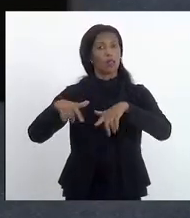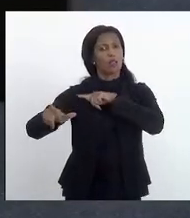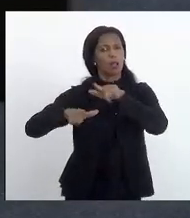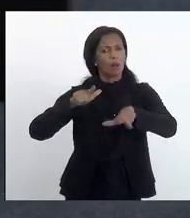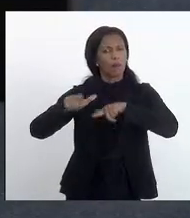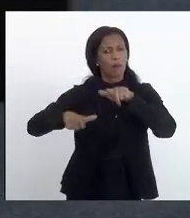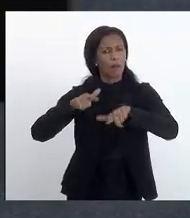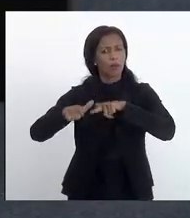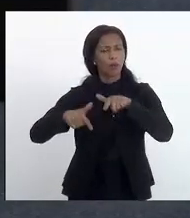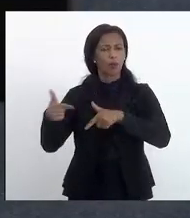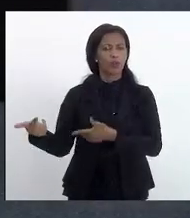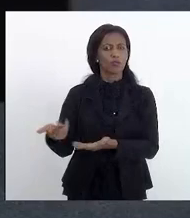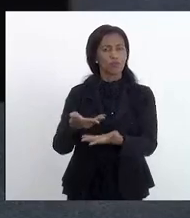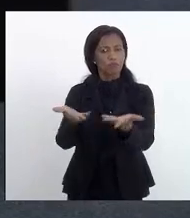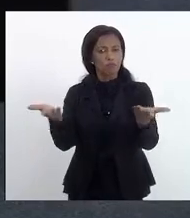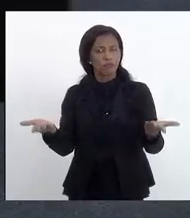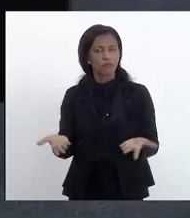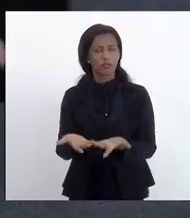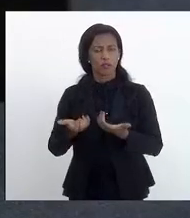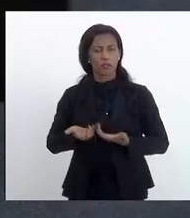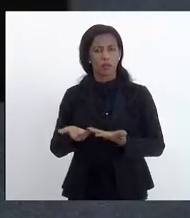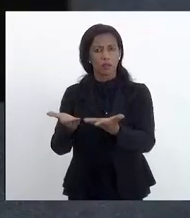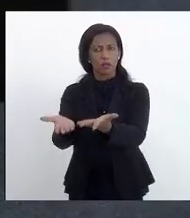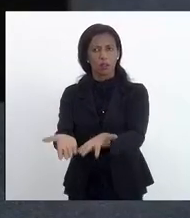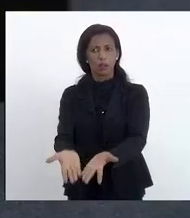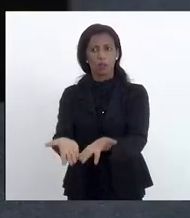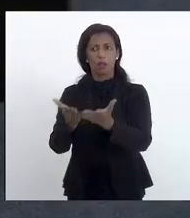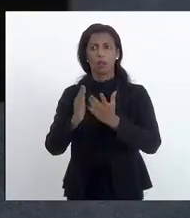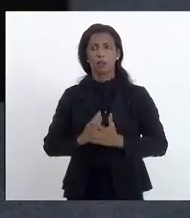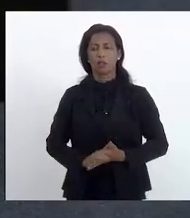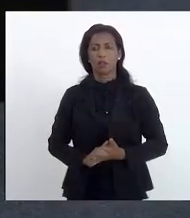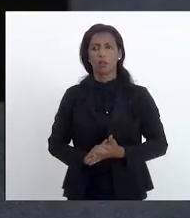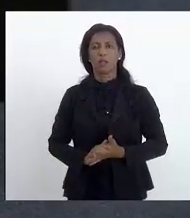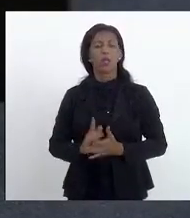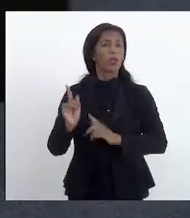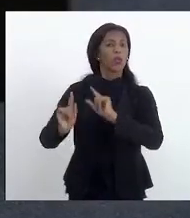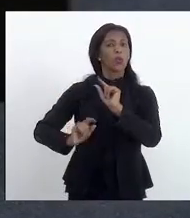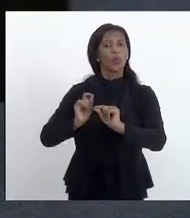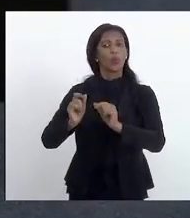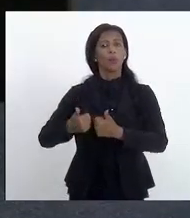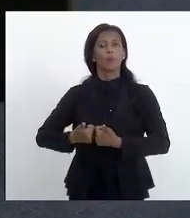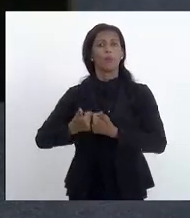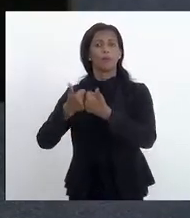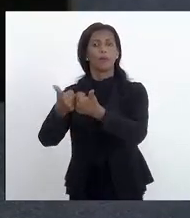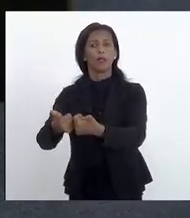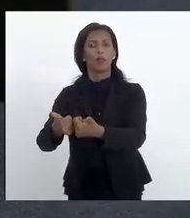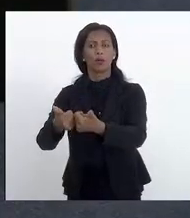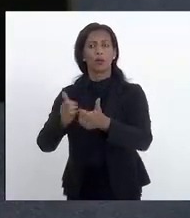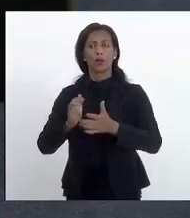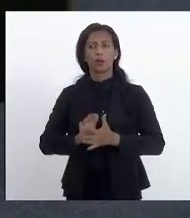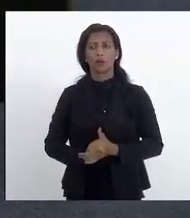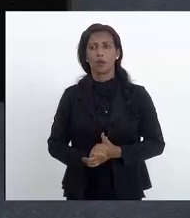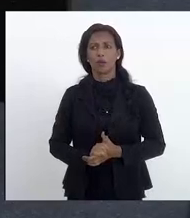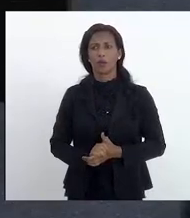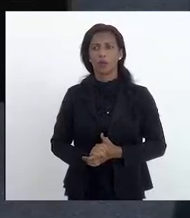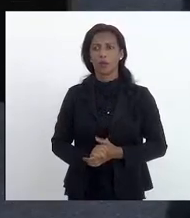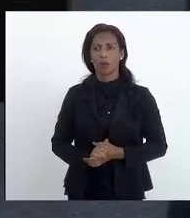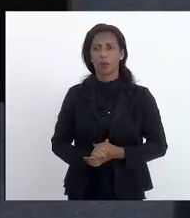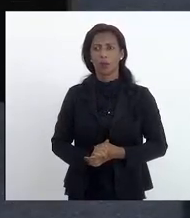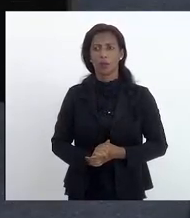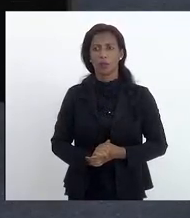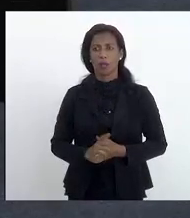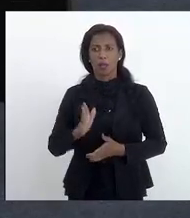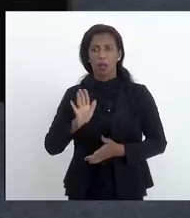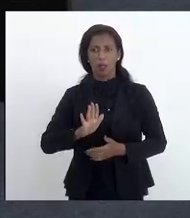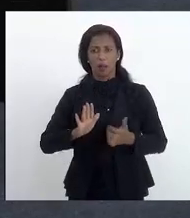trabalhadores que estão ali, já está entregue à iniciativa privada. E o que melhorou na área da saúde no Estado do